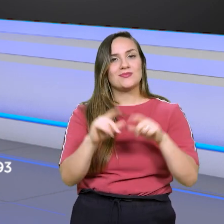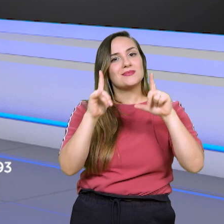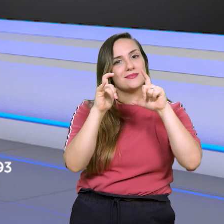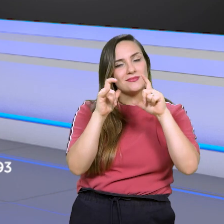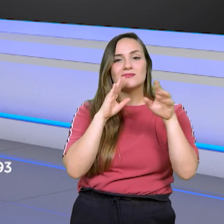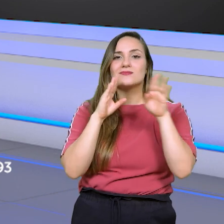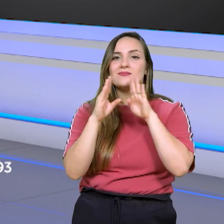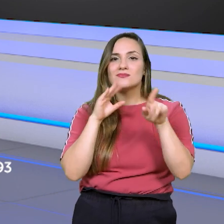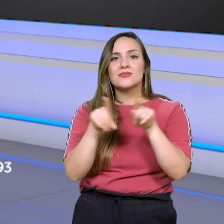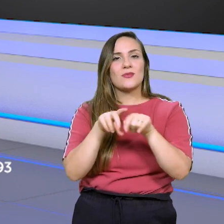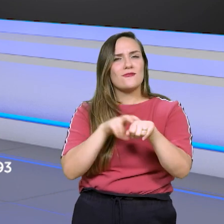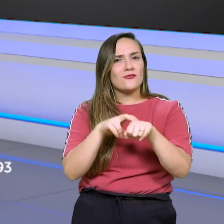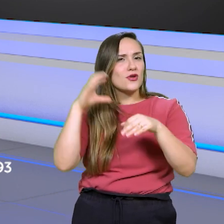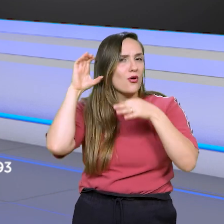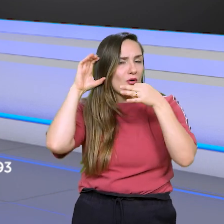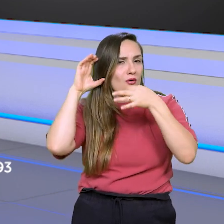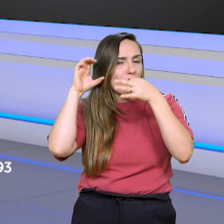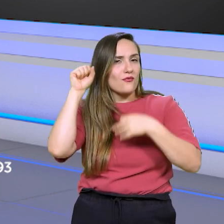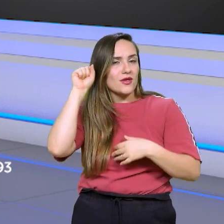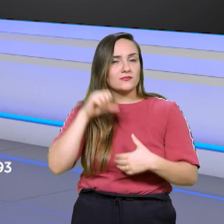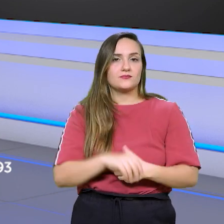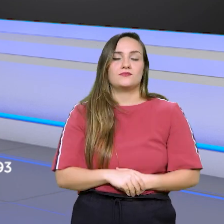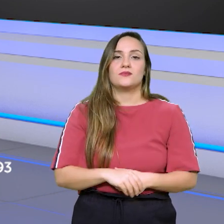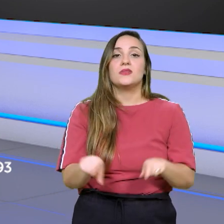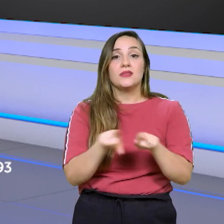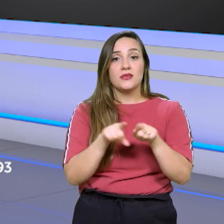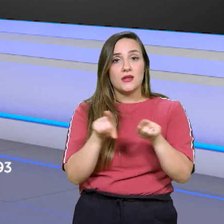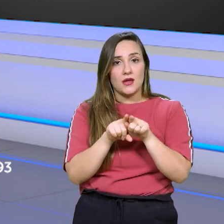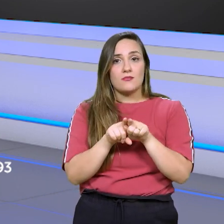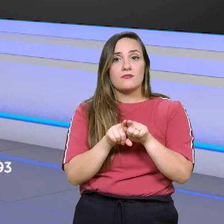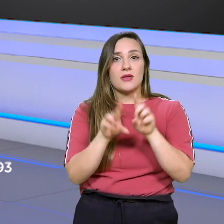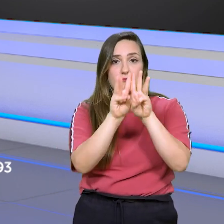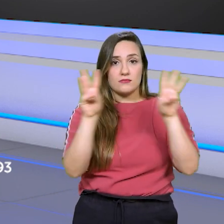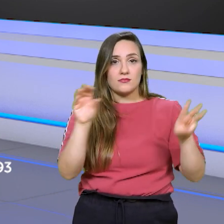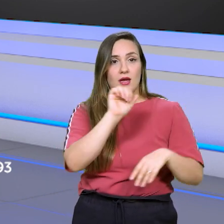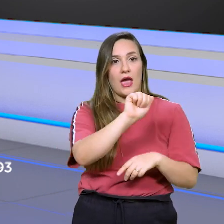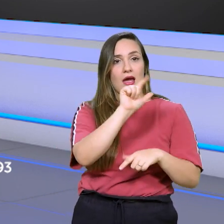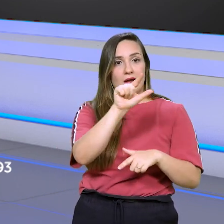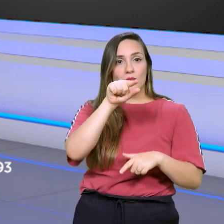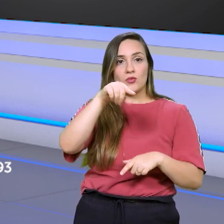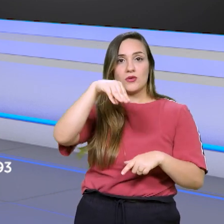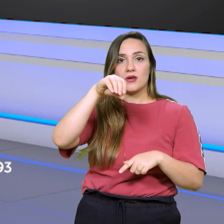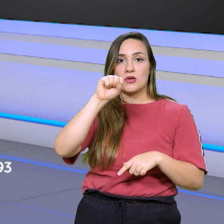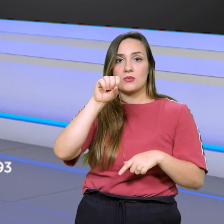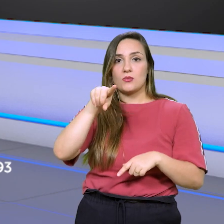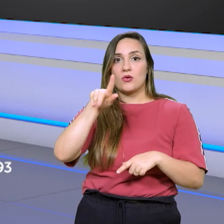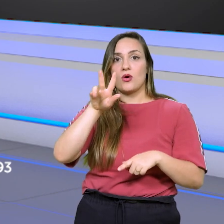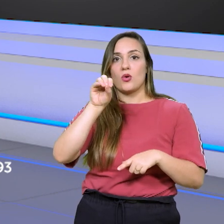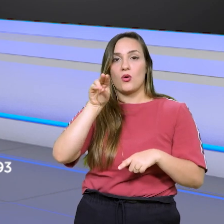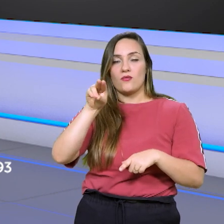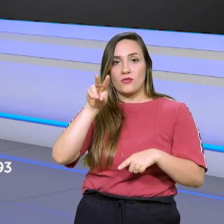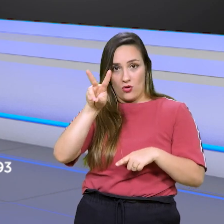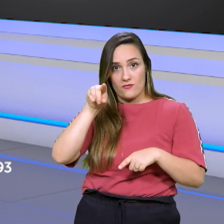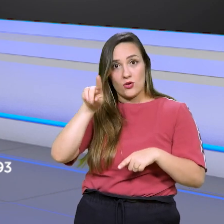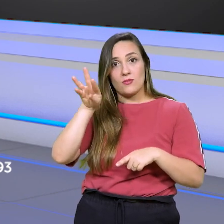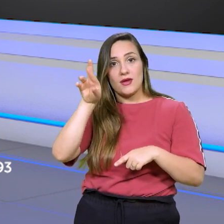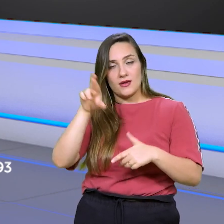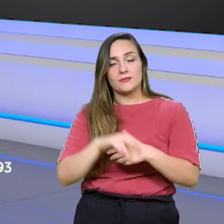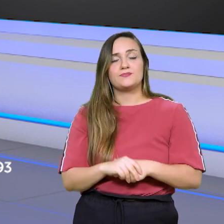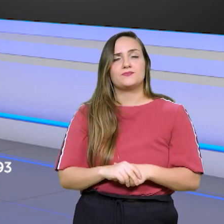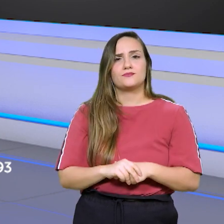nossas redes sociais, Instagram, Facebook e Spotify. E também a nossa página oficial,